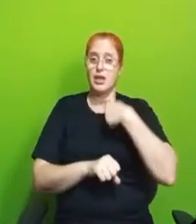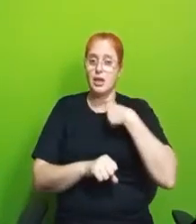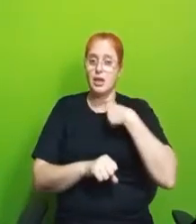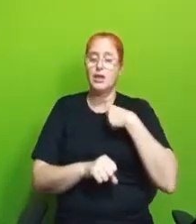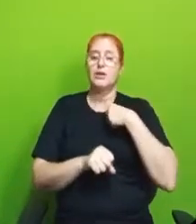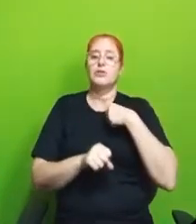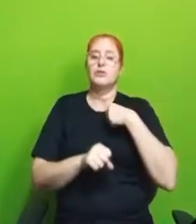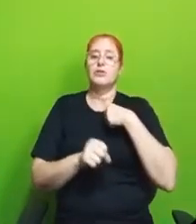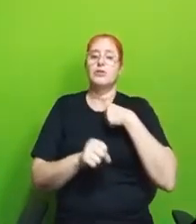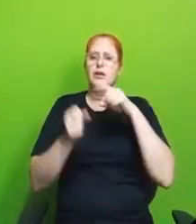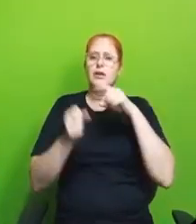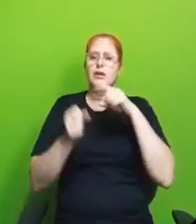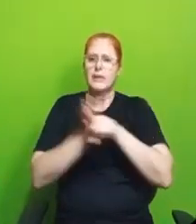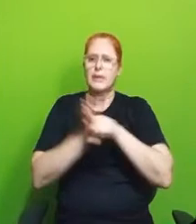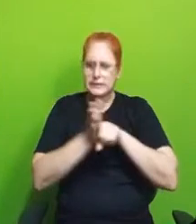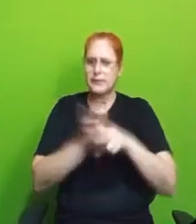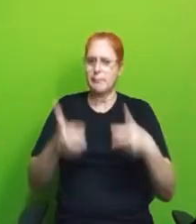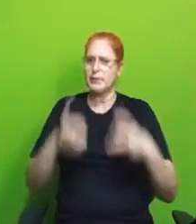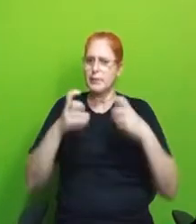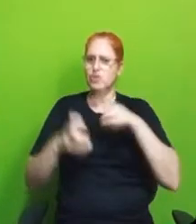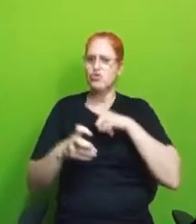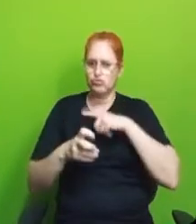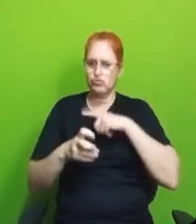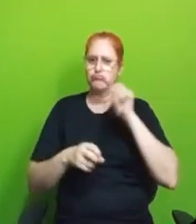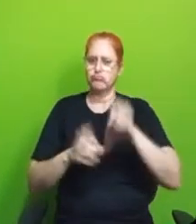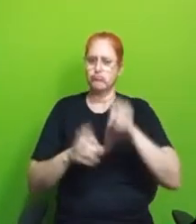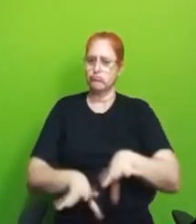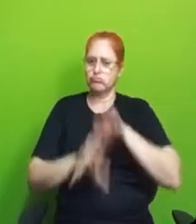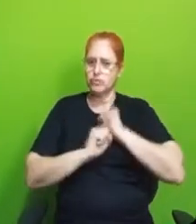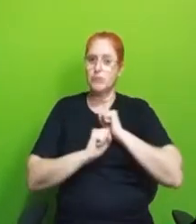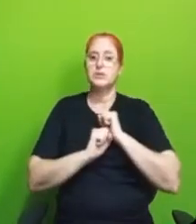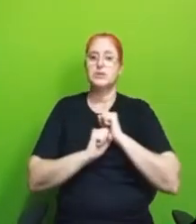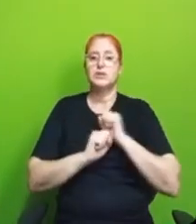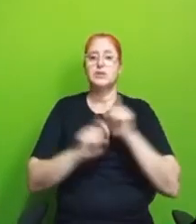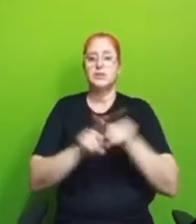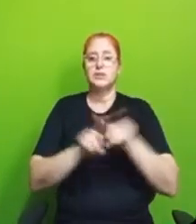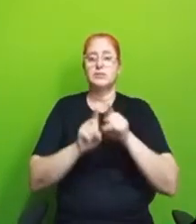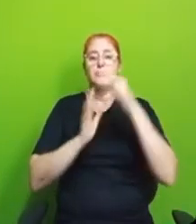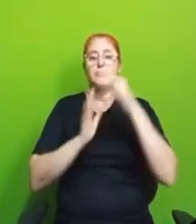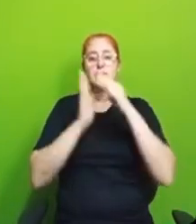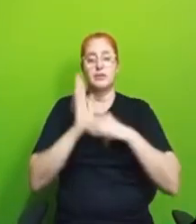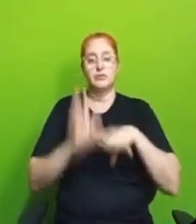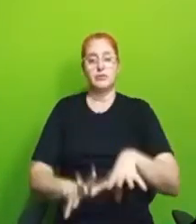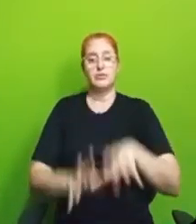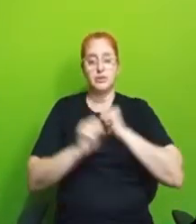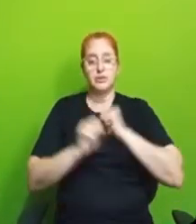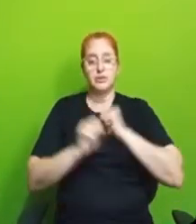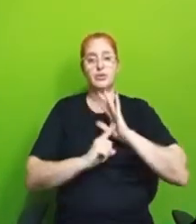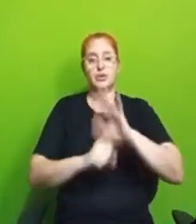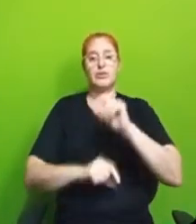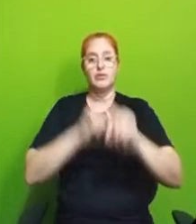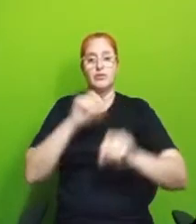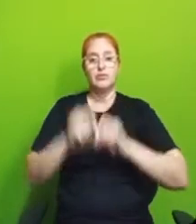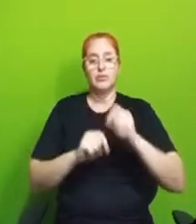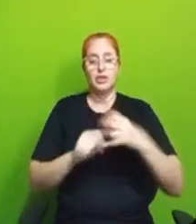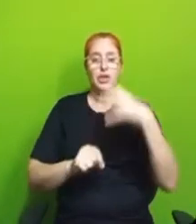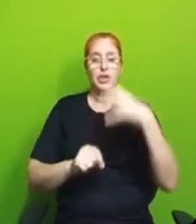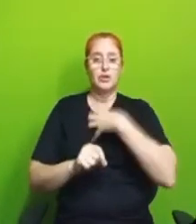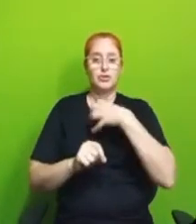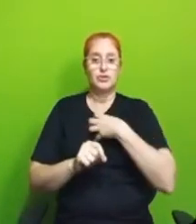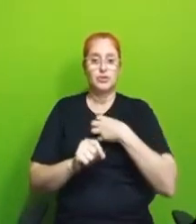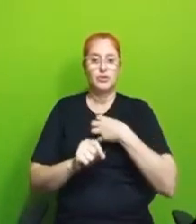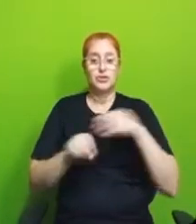modalidades de apropriação, e essas modalidades de apropriação revelavam tendências estruturais do Estado, né? Especialmente